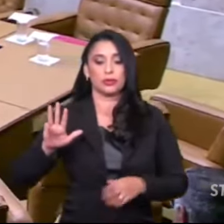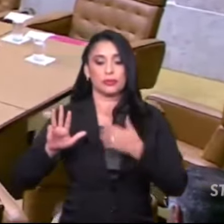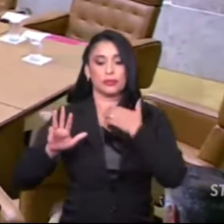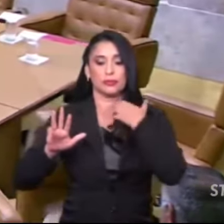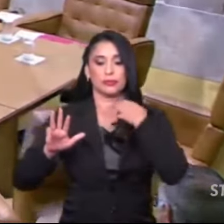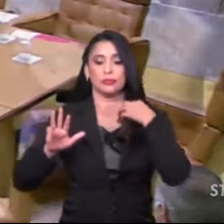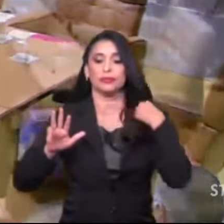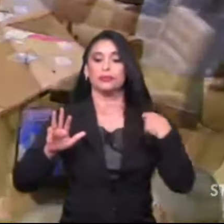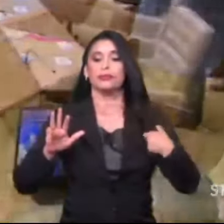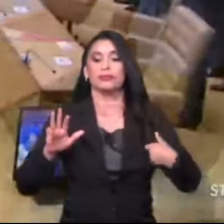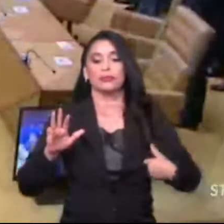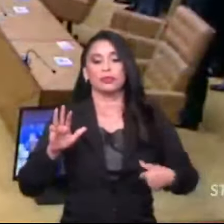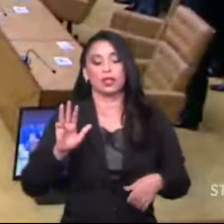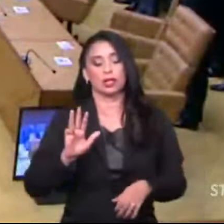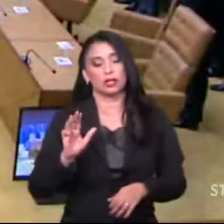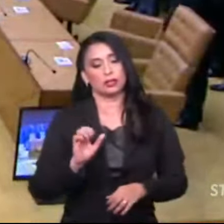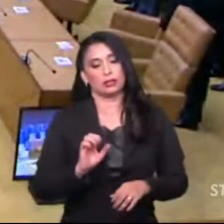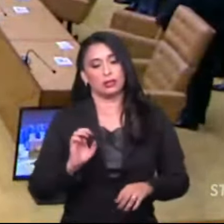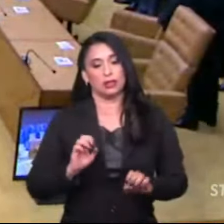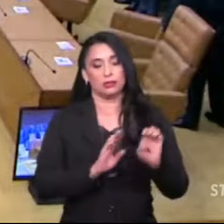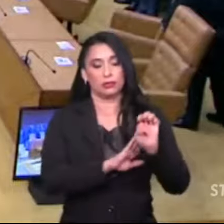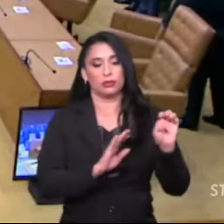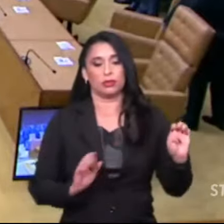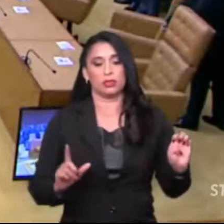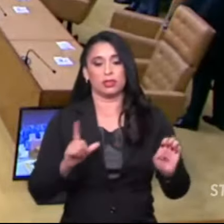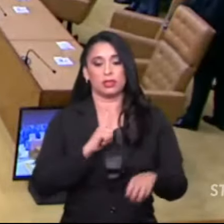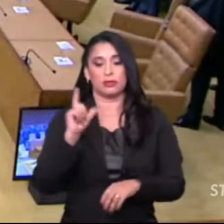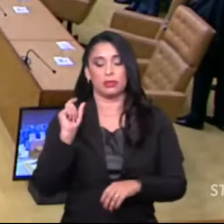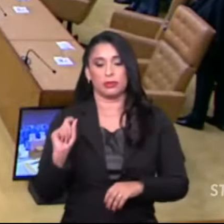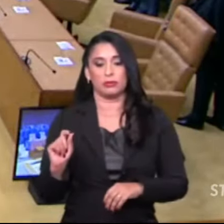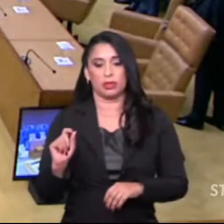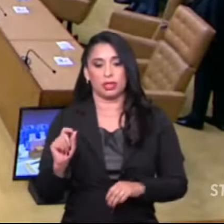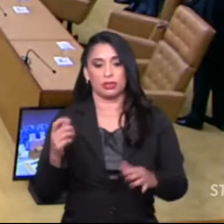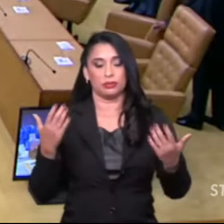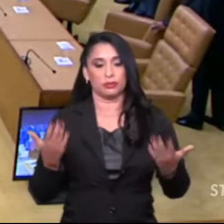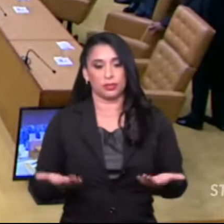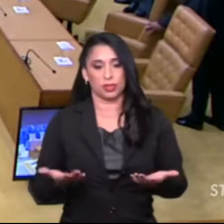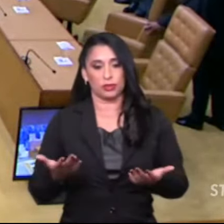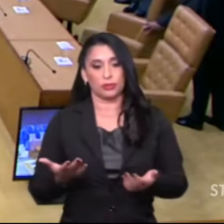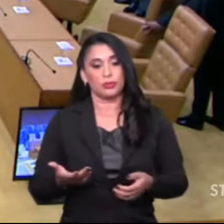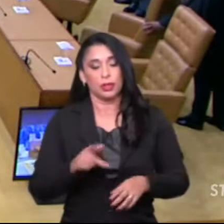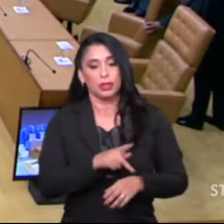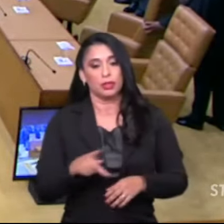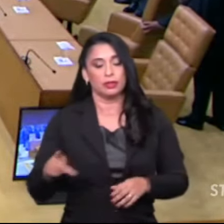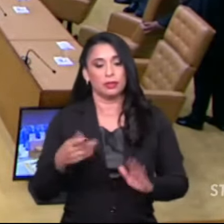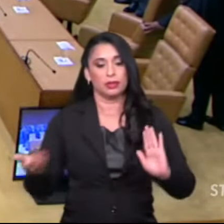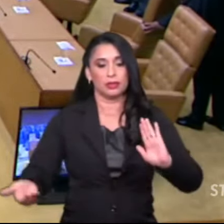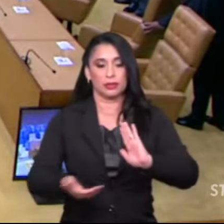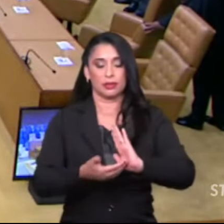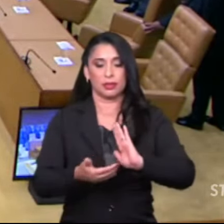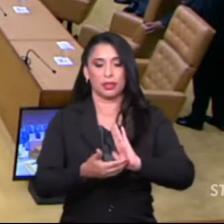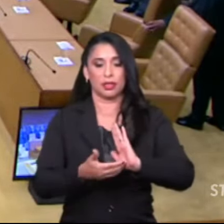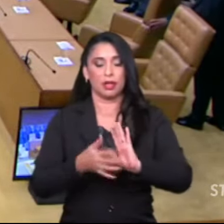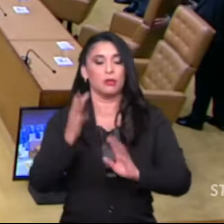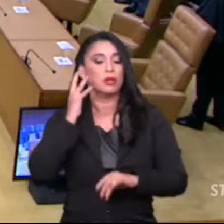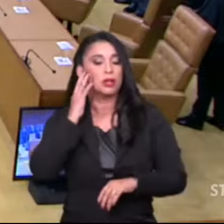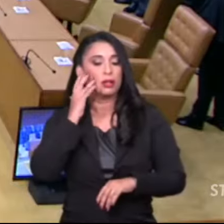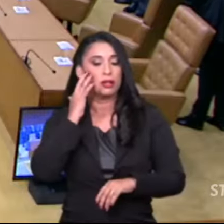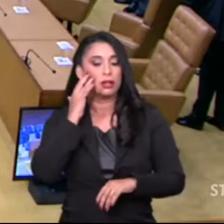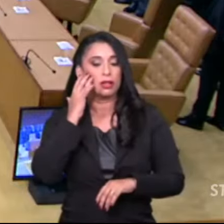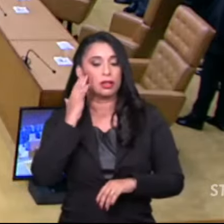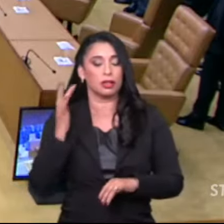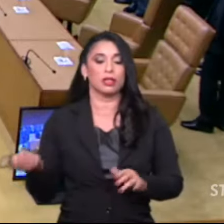presidente do STF, o presidente do Congresso Nacional, Rodrigo Pacheco, à direita, e o presidente da Câmara dos Deputados, Arthur Lira, ao